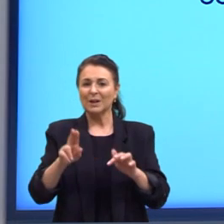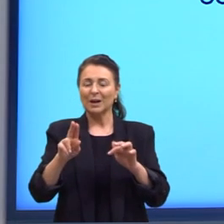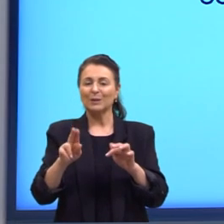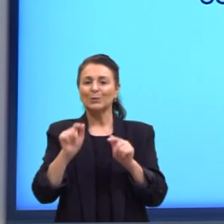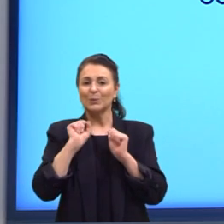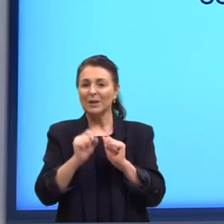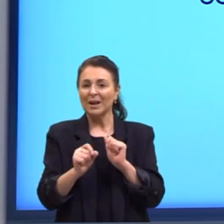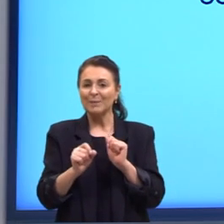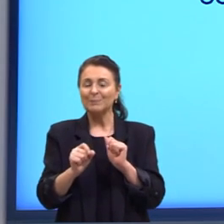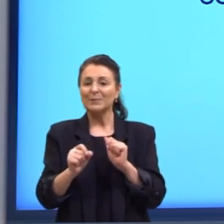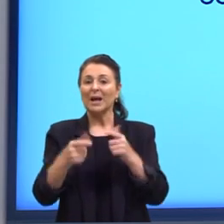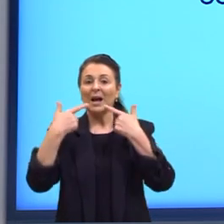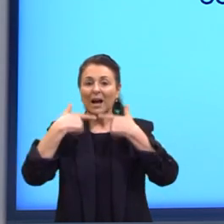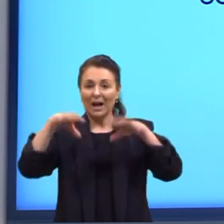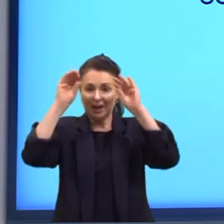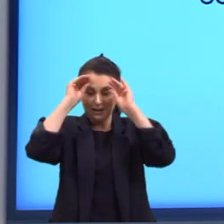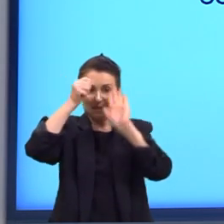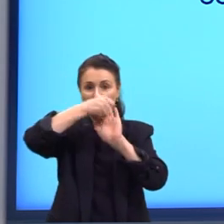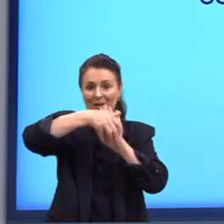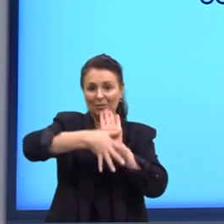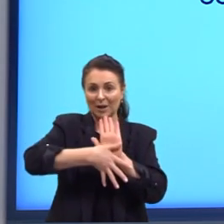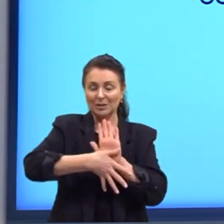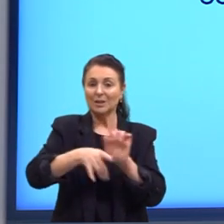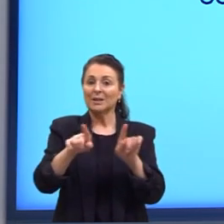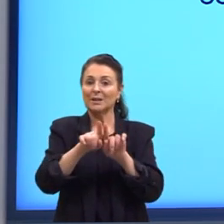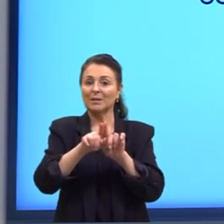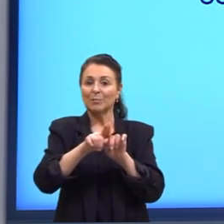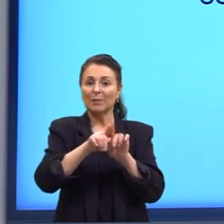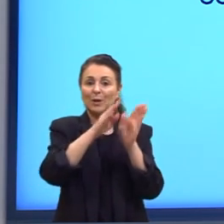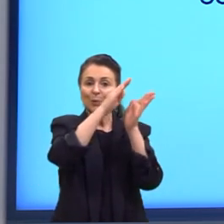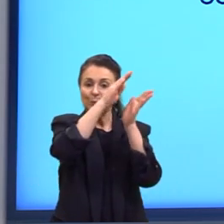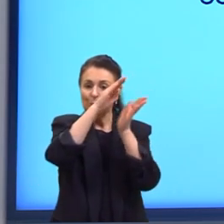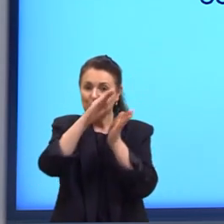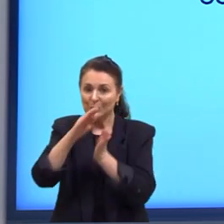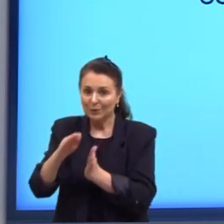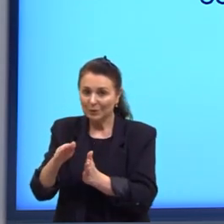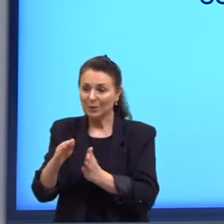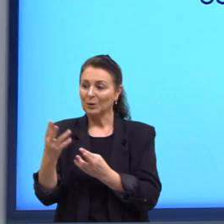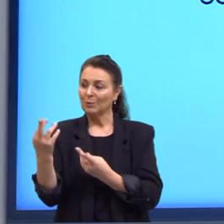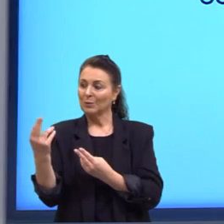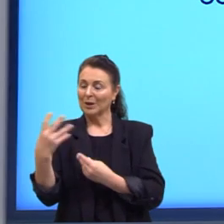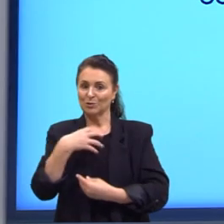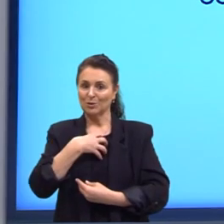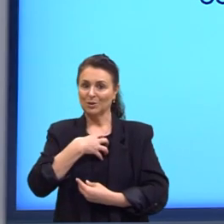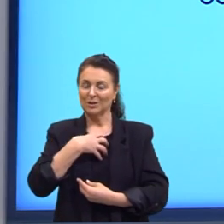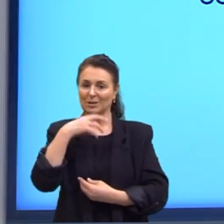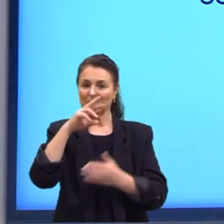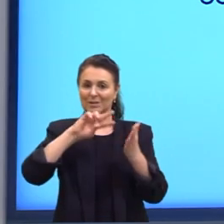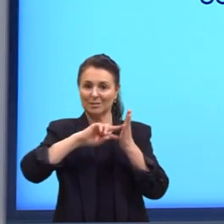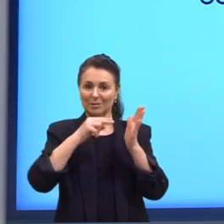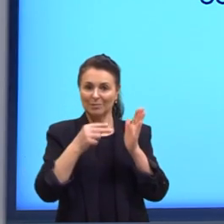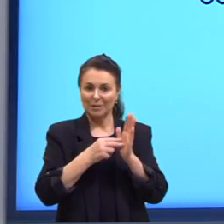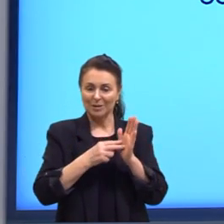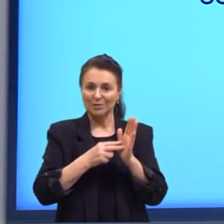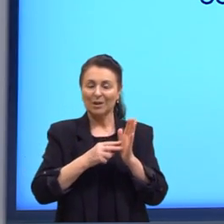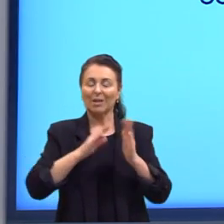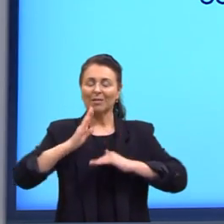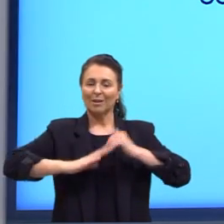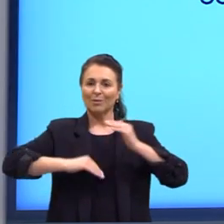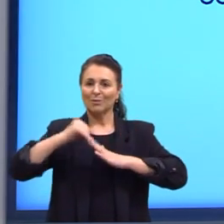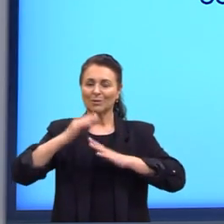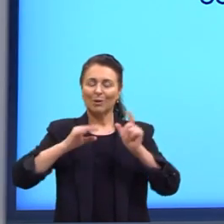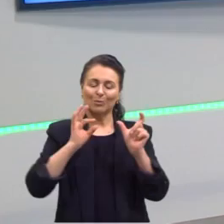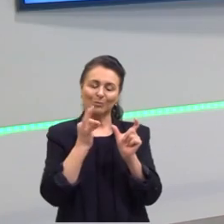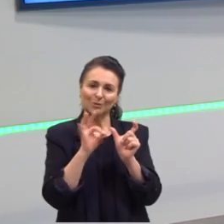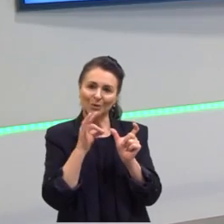e também utilizar de paralelismo para dar valor de igualdade semântica na construção de uma oração tão aqui a gente